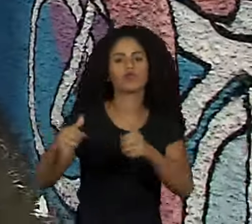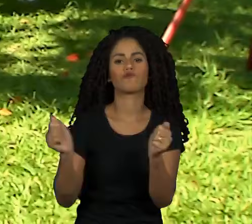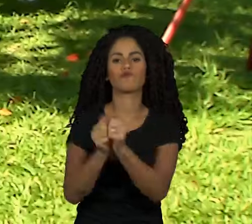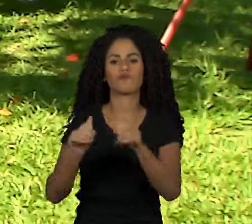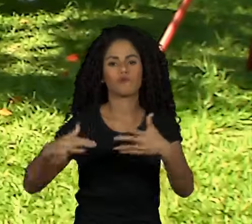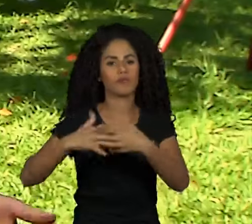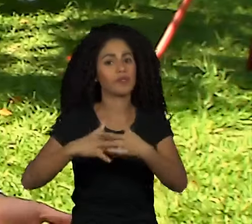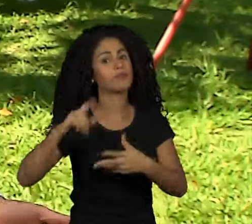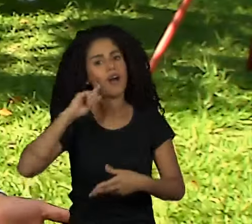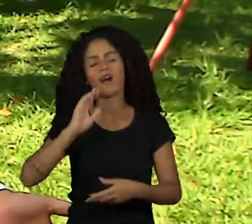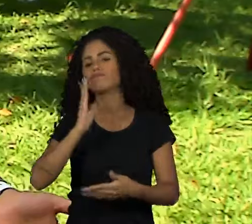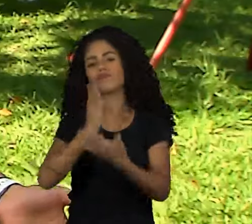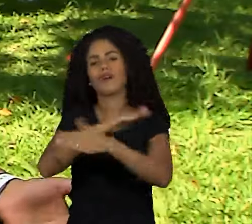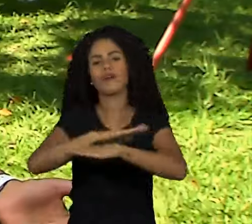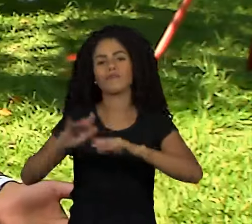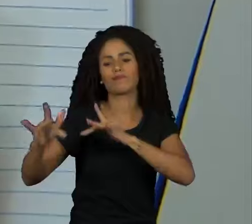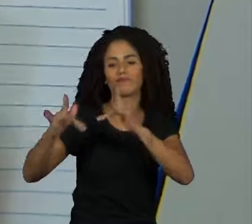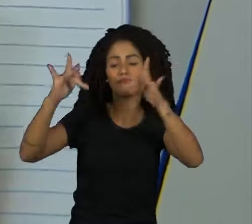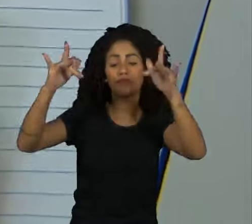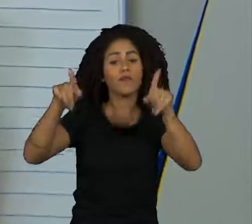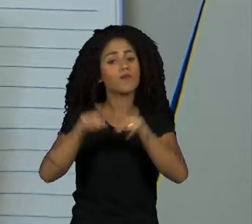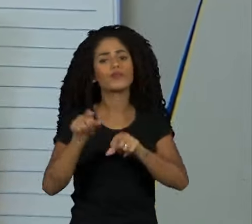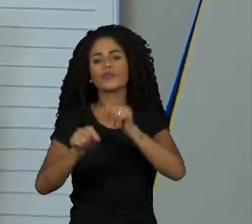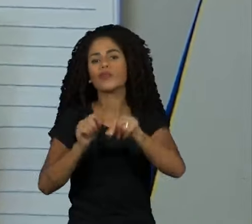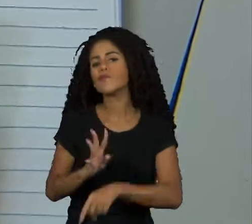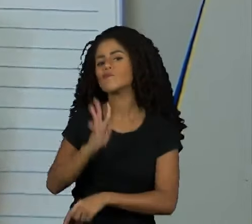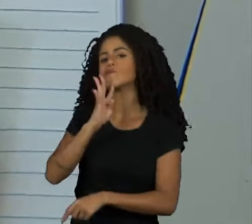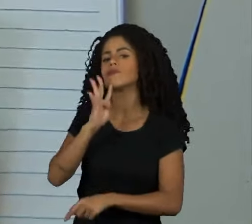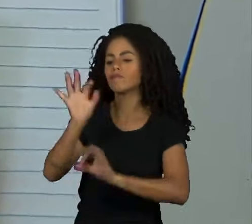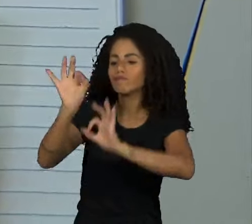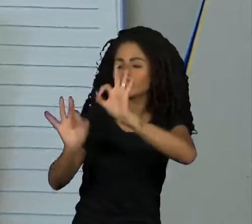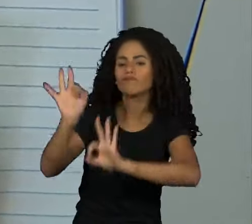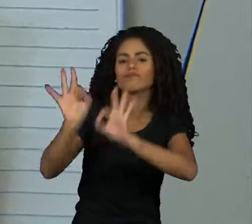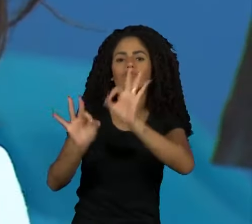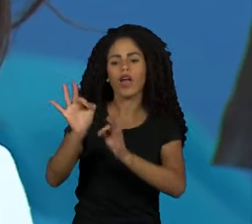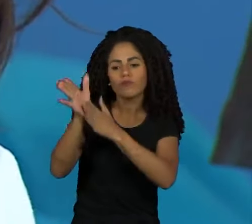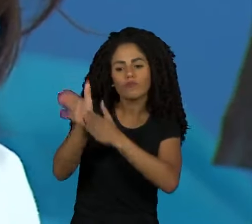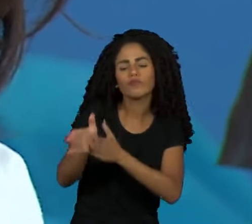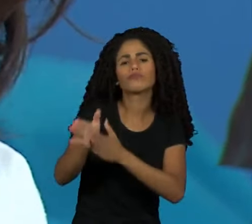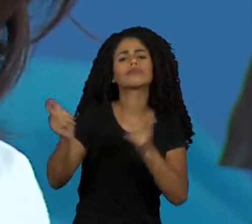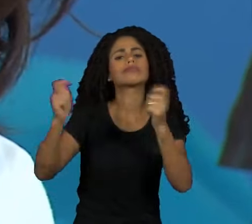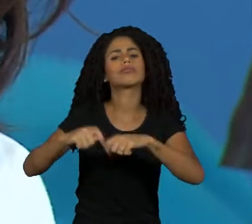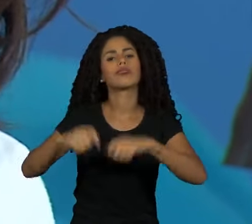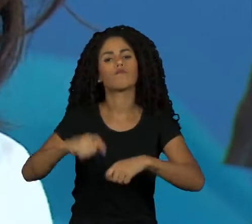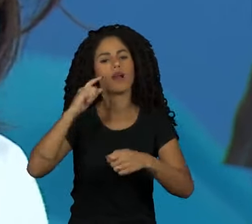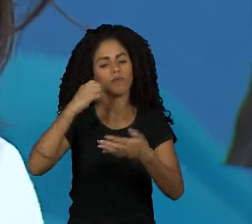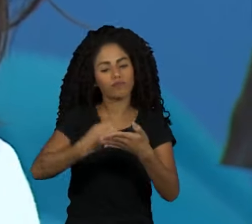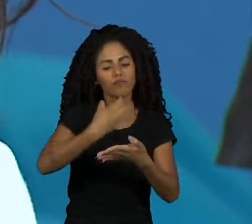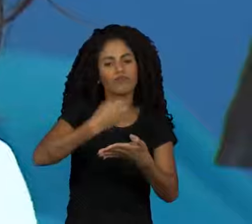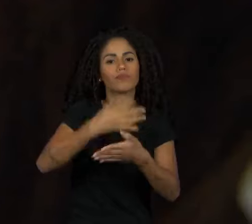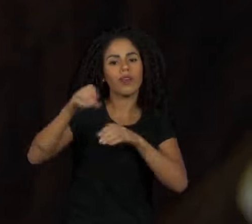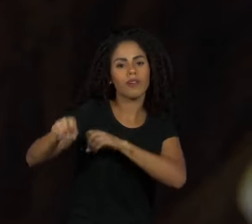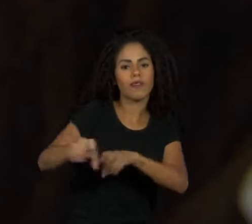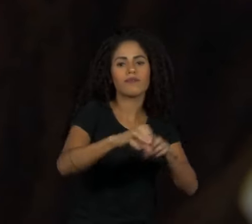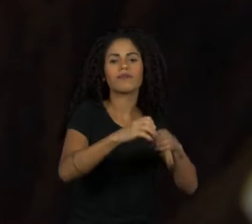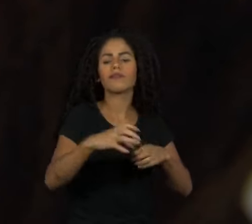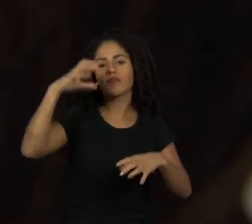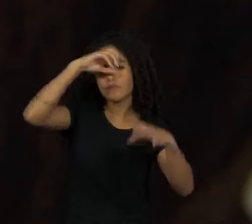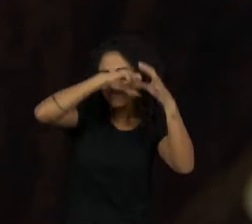da dengue. Vamos conhecer um projeto que busca caminhos alternativos para a alfabetização dos estudantes. Com